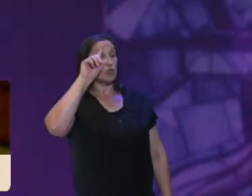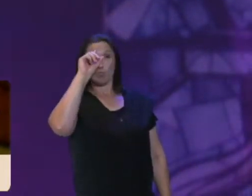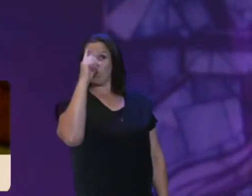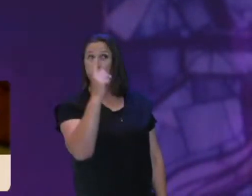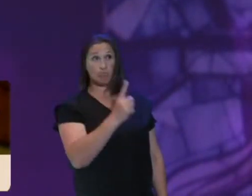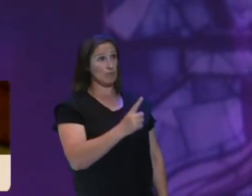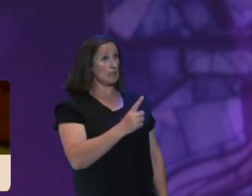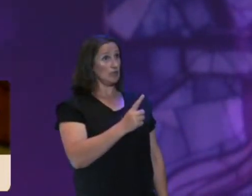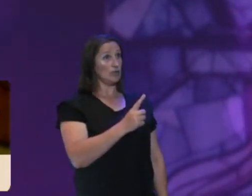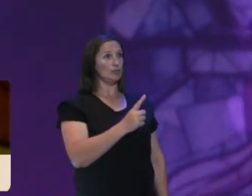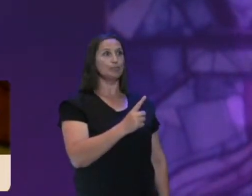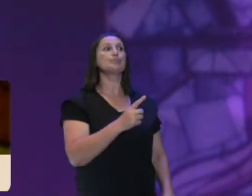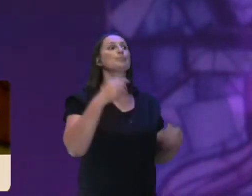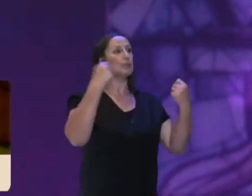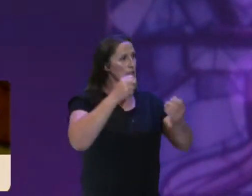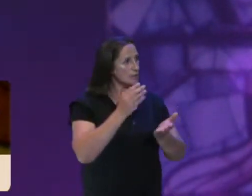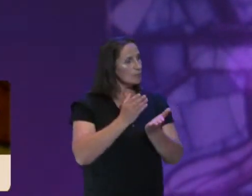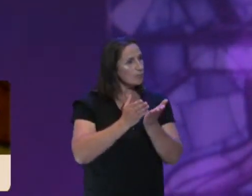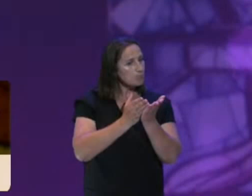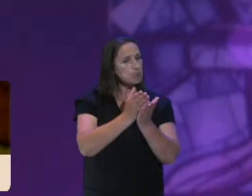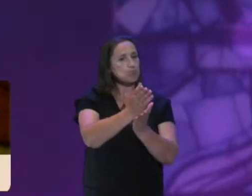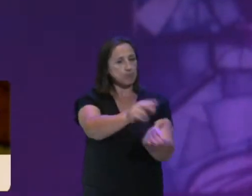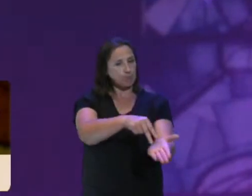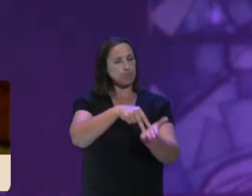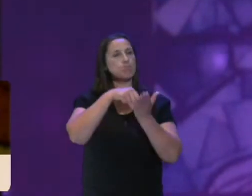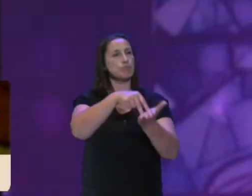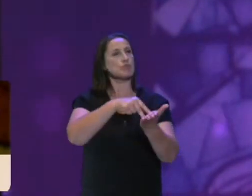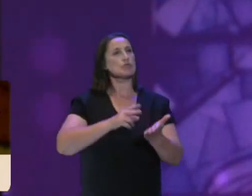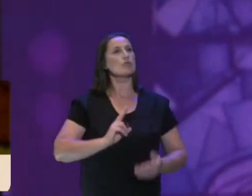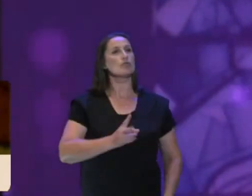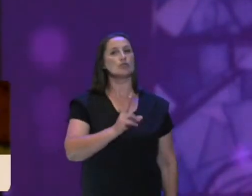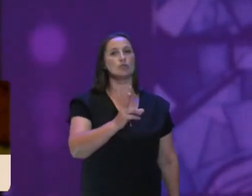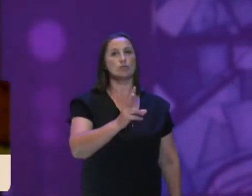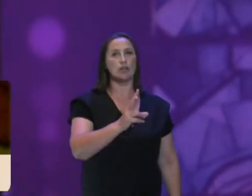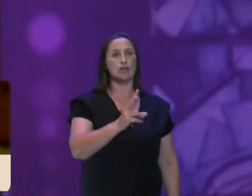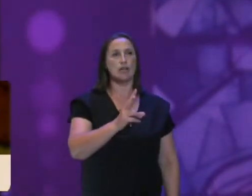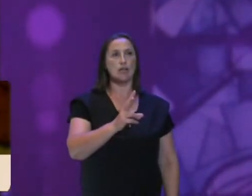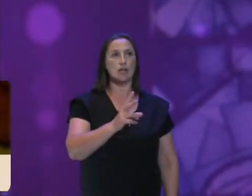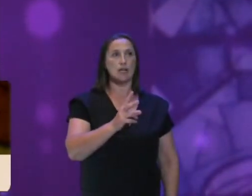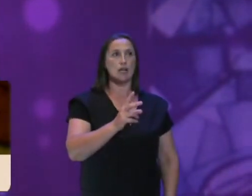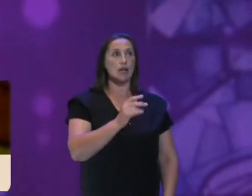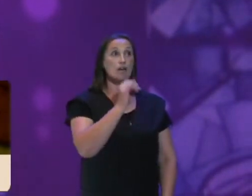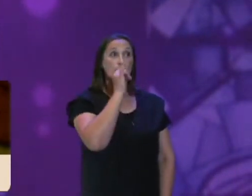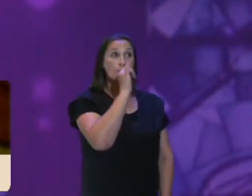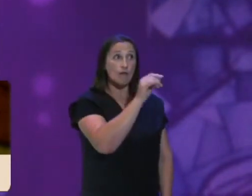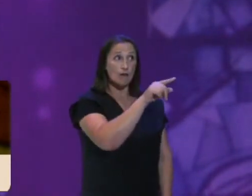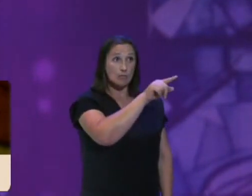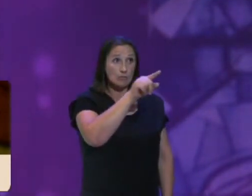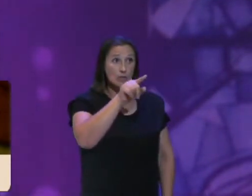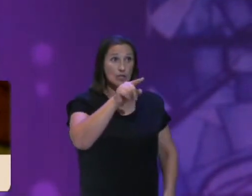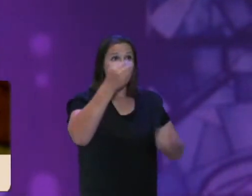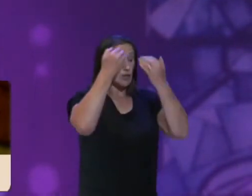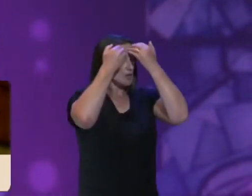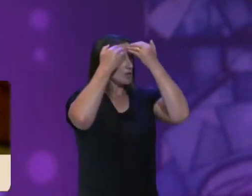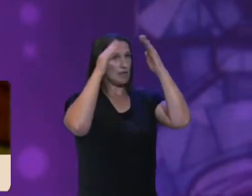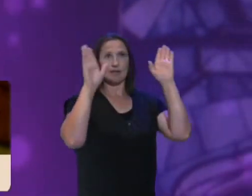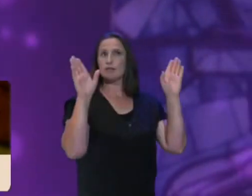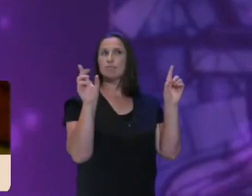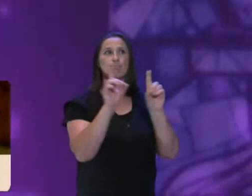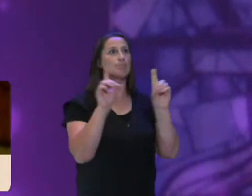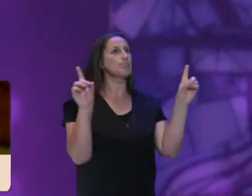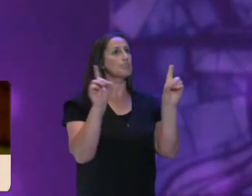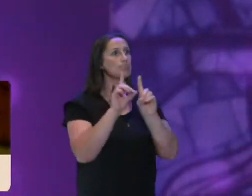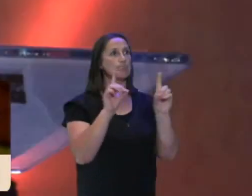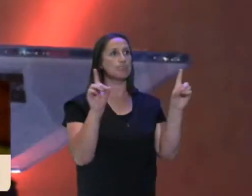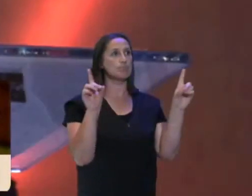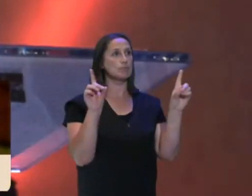de Deus e não desistir. E a minha palavra para você é: não desista em nome de Jesus.